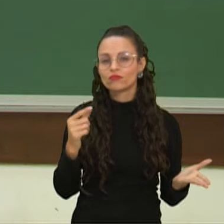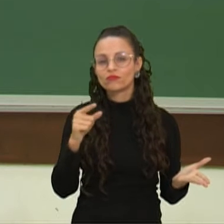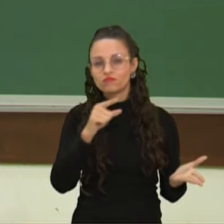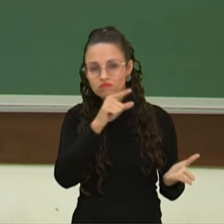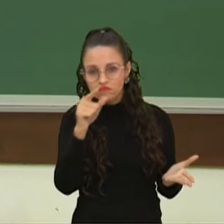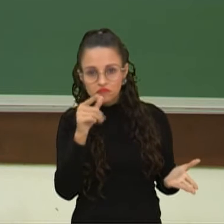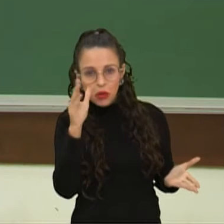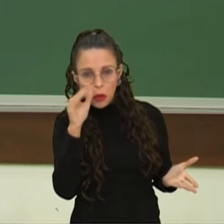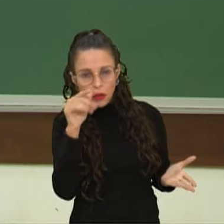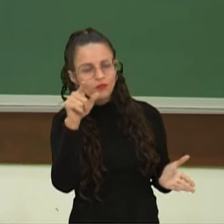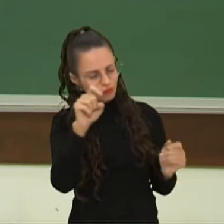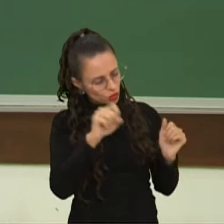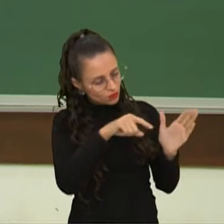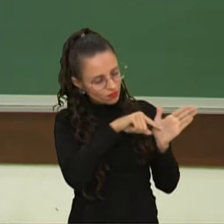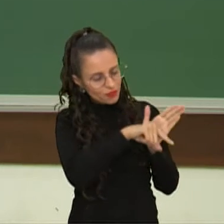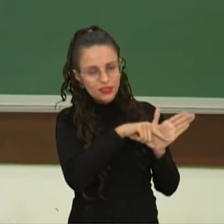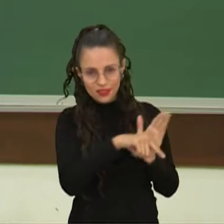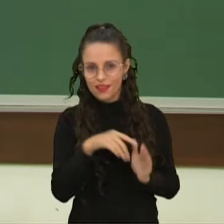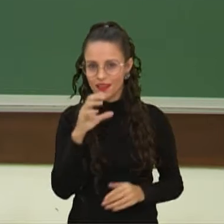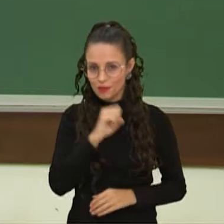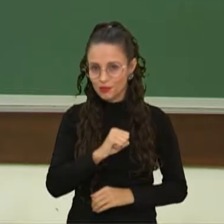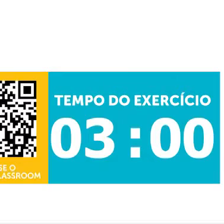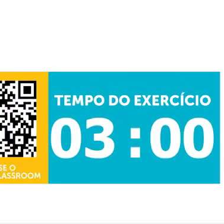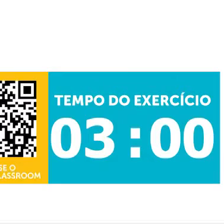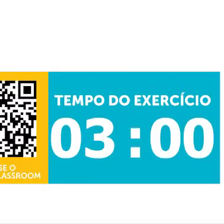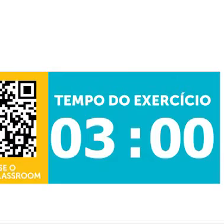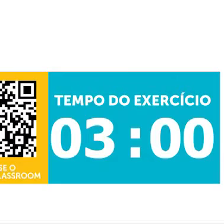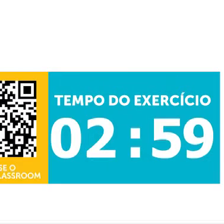sua curiosidade, dá uma pesquisada aí rapidinho. Bora lá.